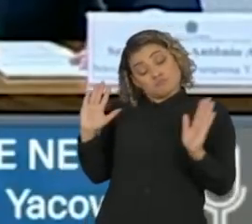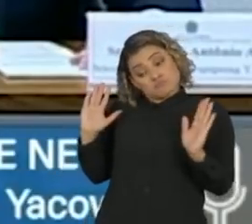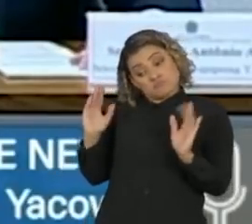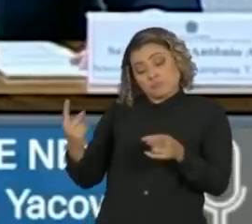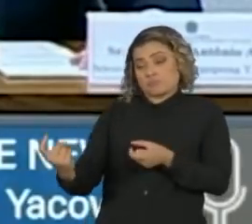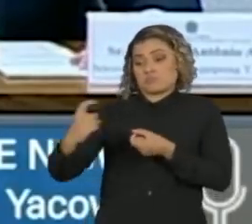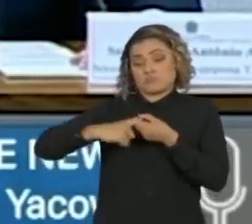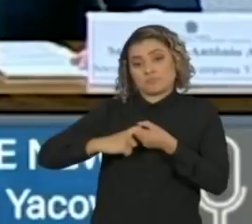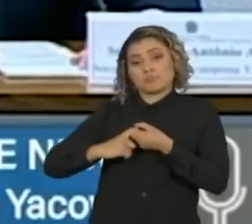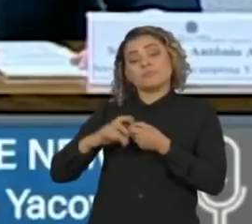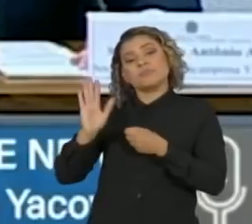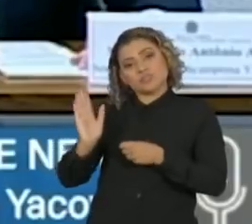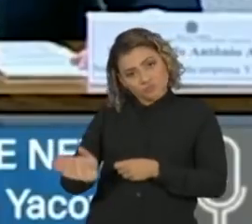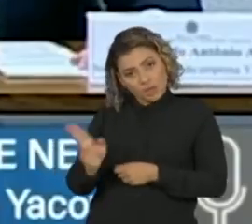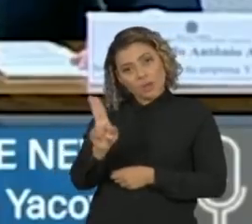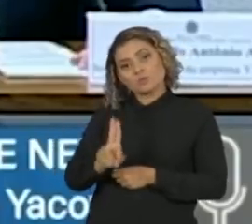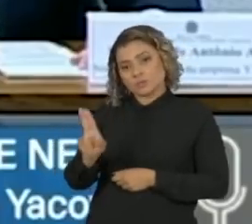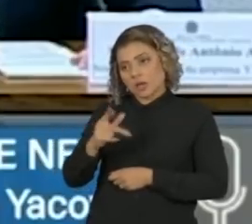já